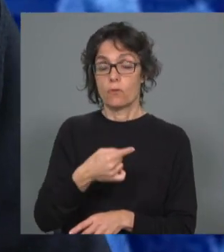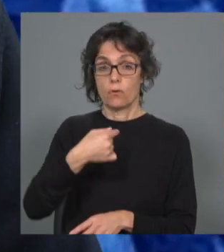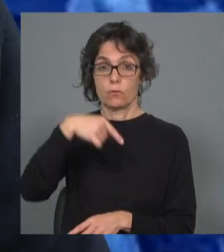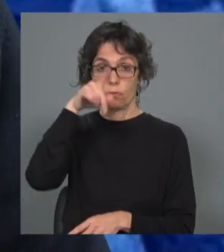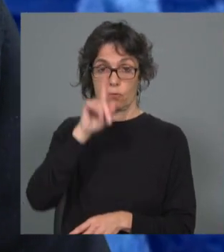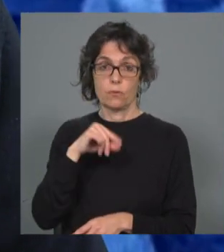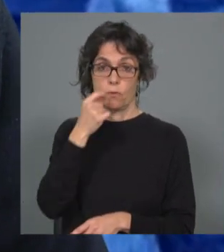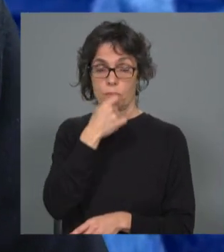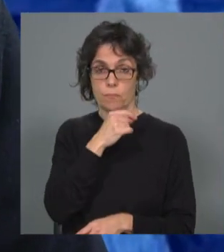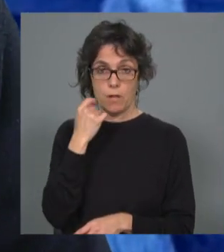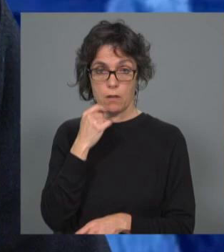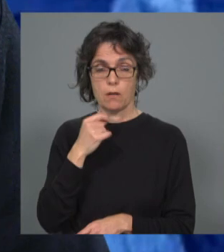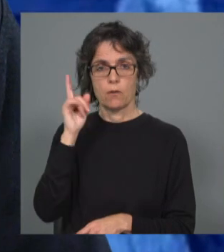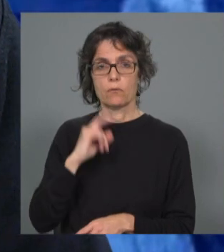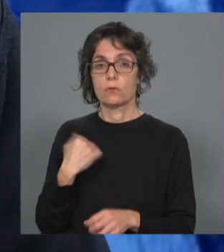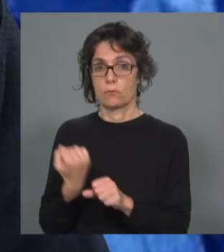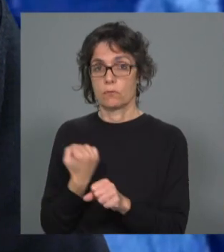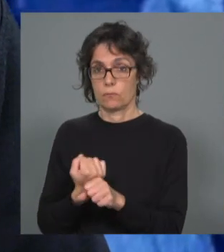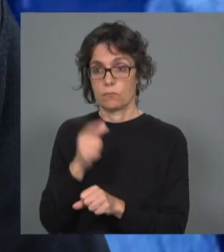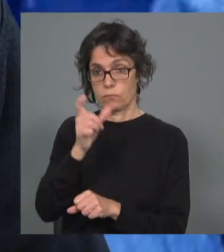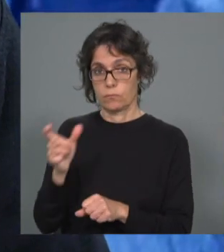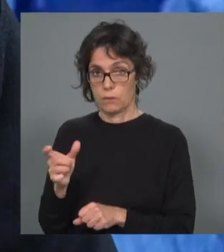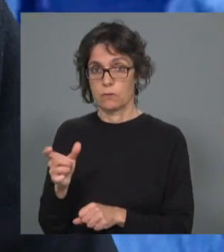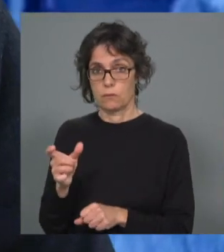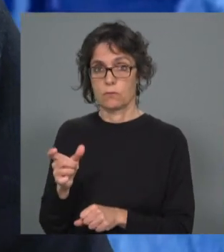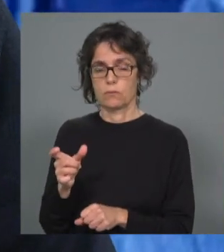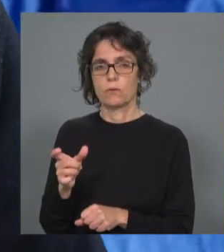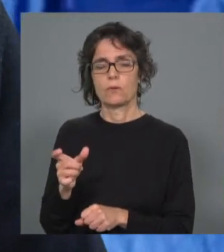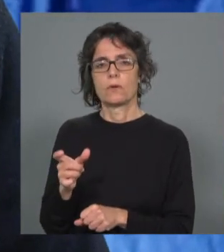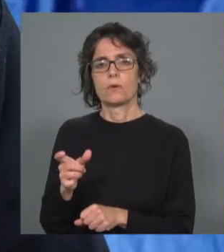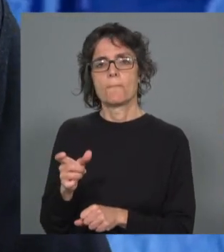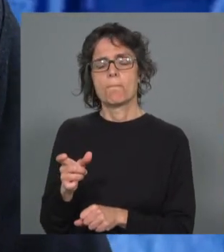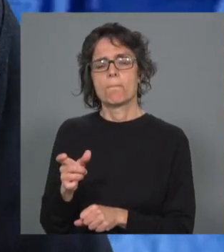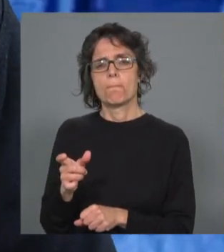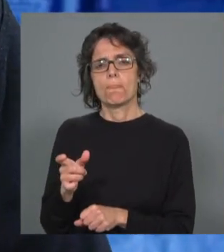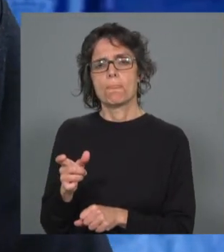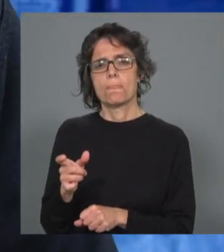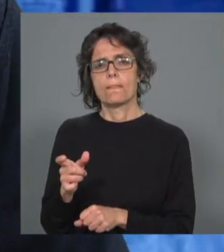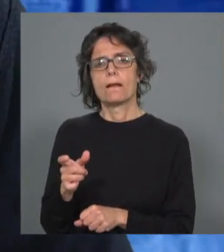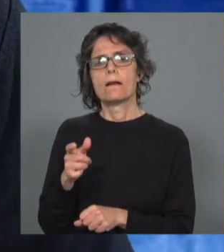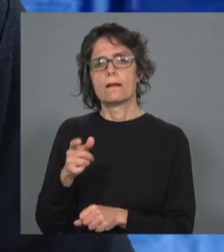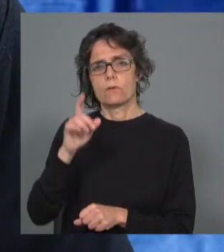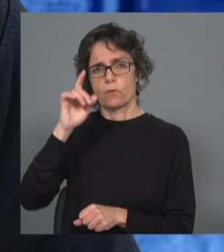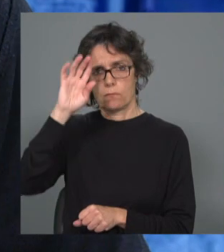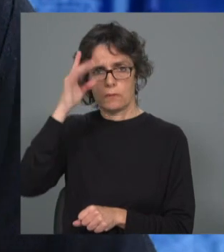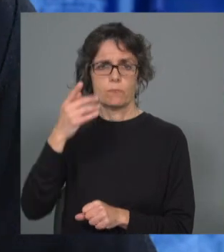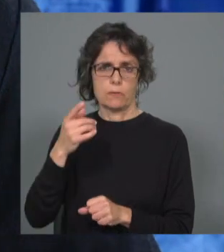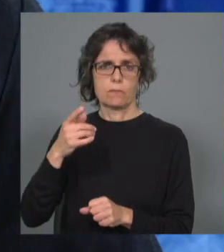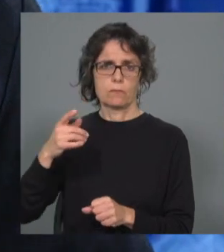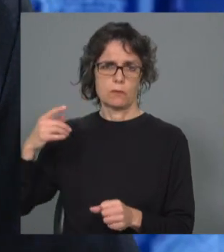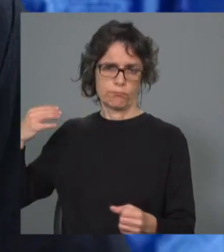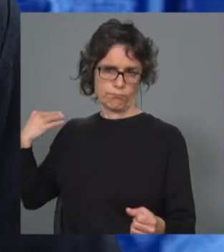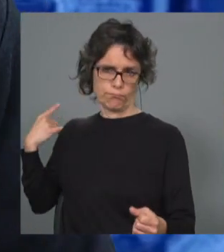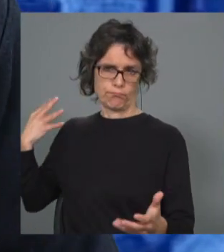Trabalhador, digamos que de uma realização cujos motivos já vêm de há mais de